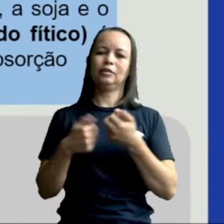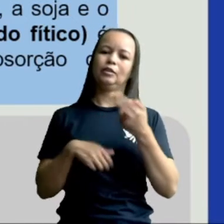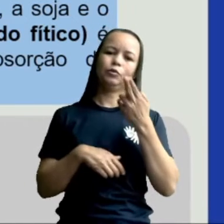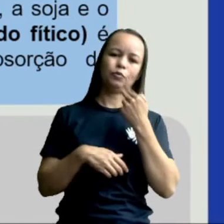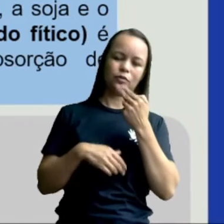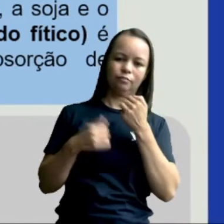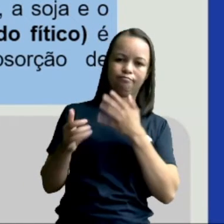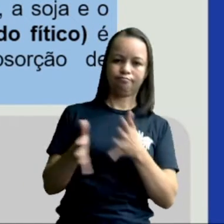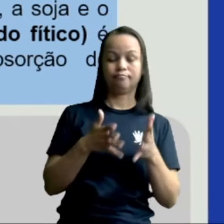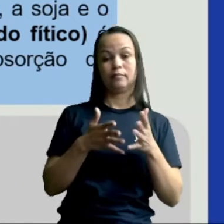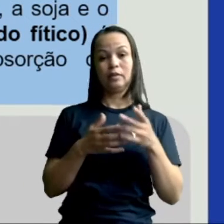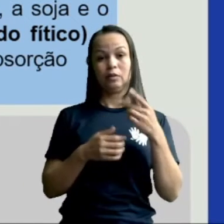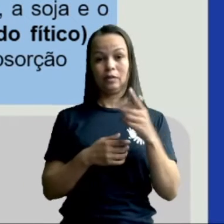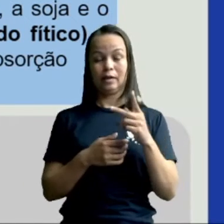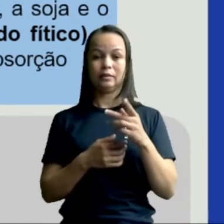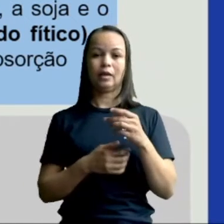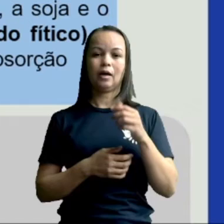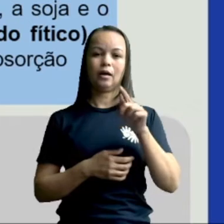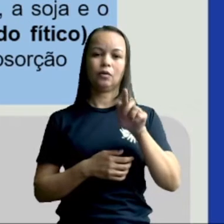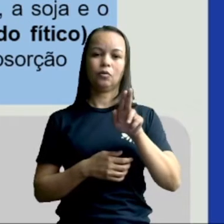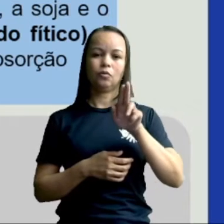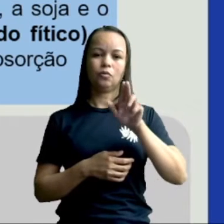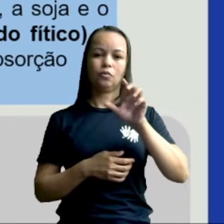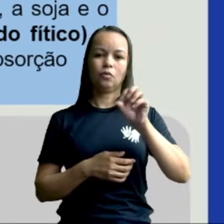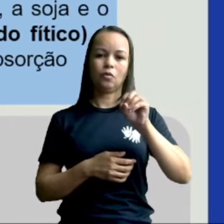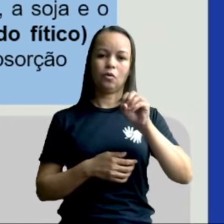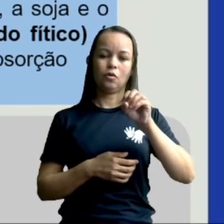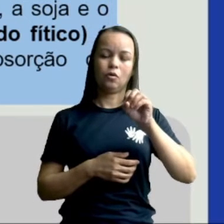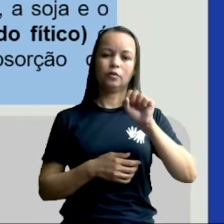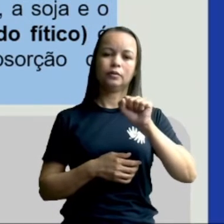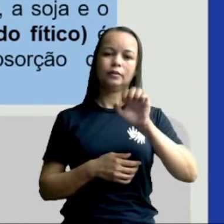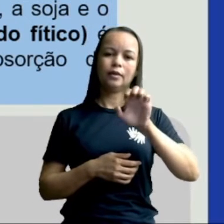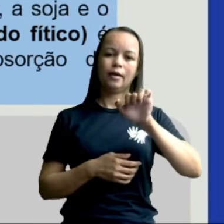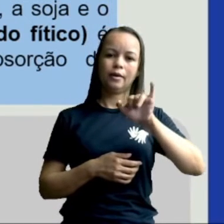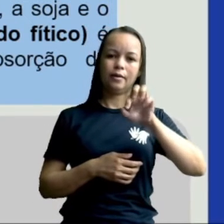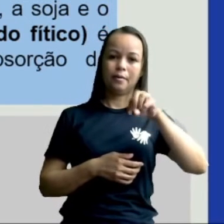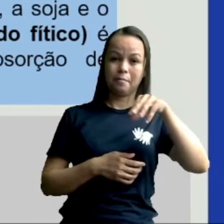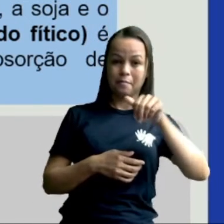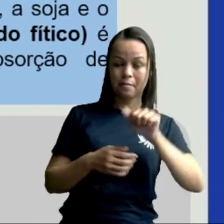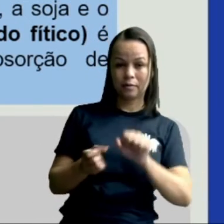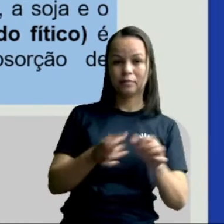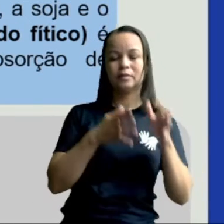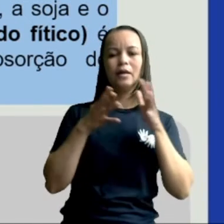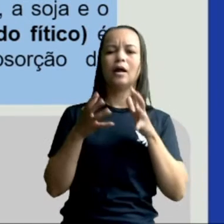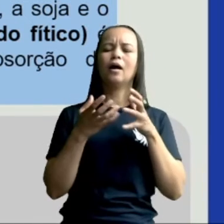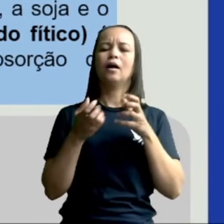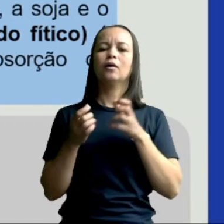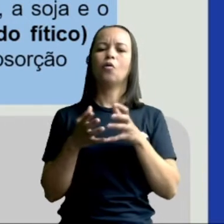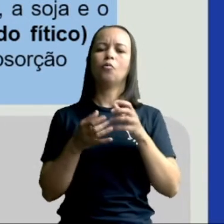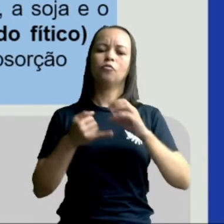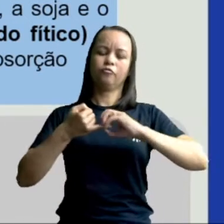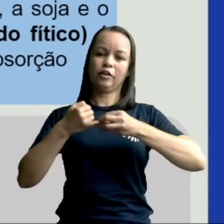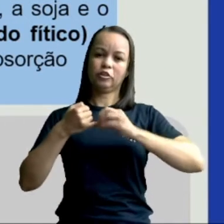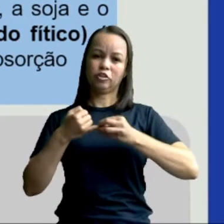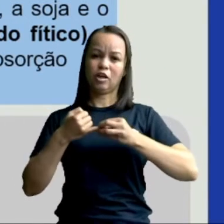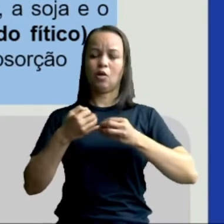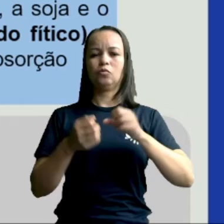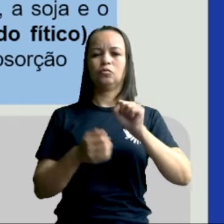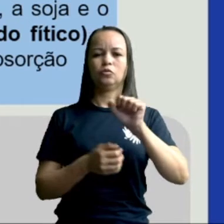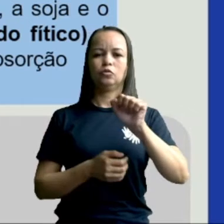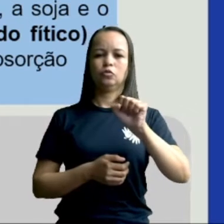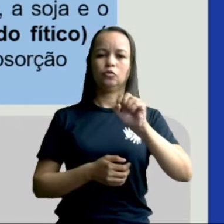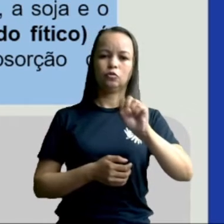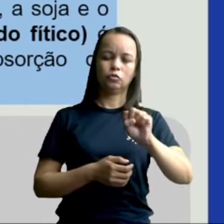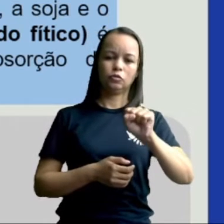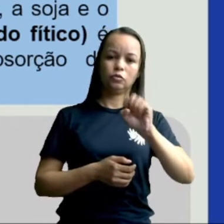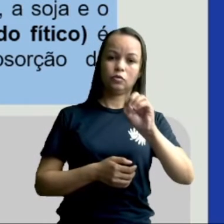nutrientes. No caso das guloseimas, das leguminosas, como o feijão, a soja e o grão de